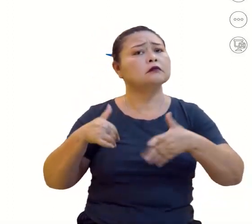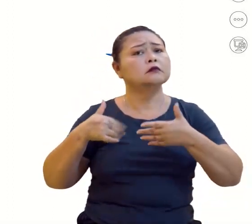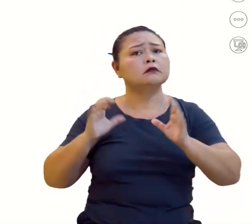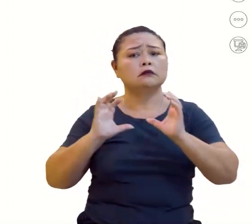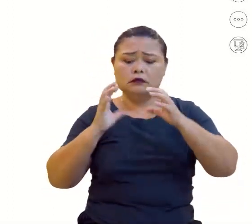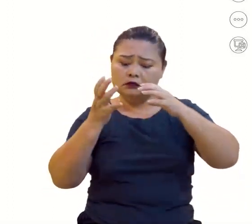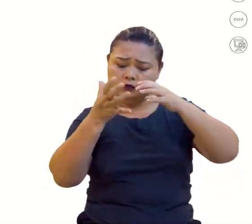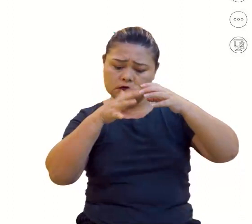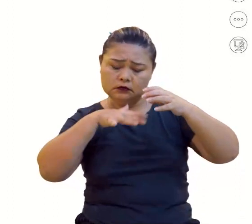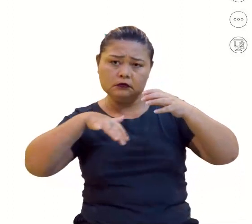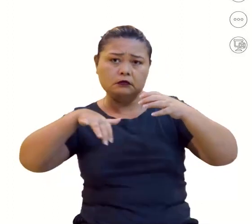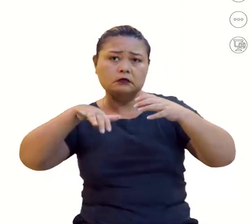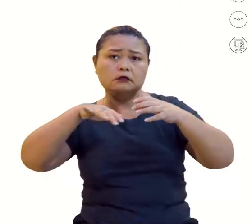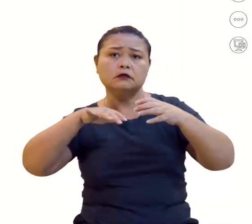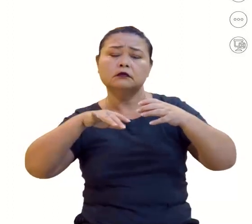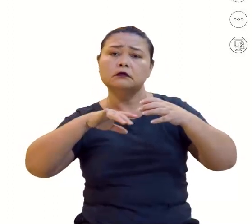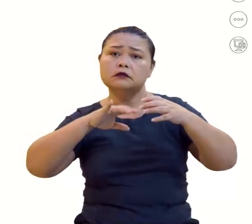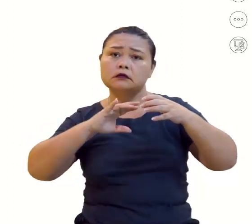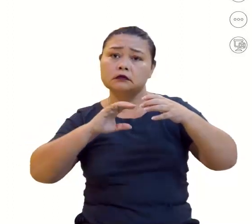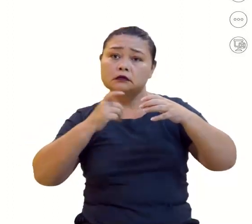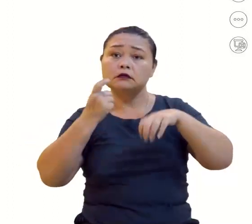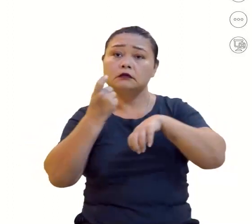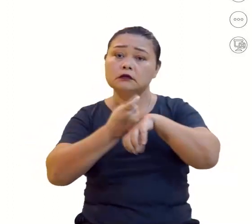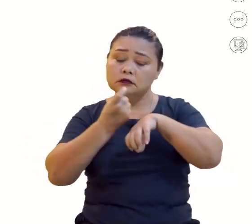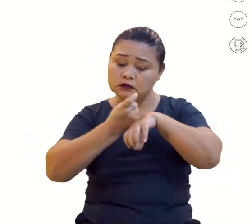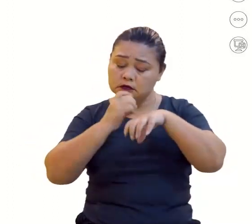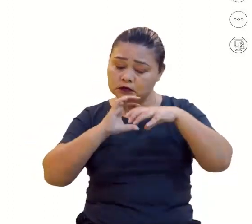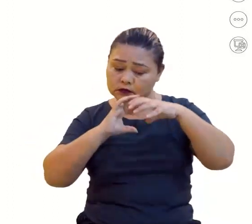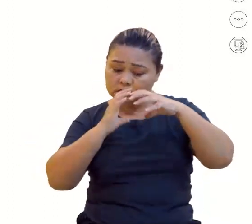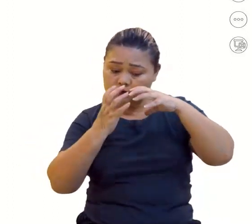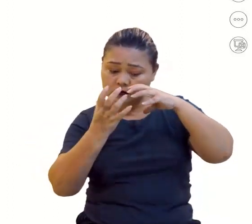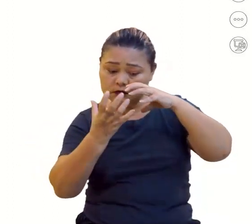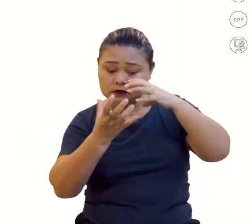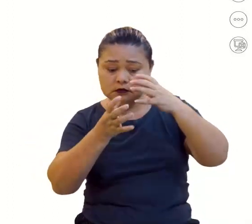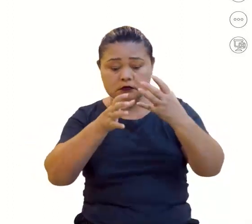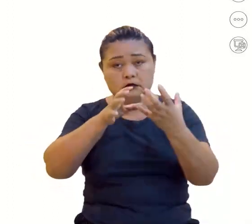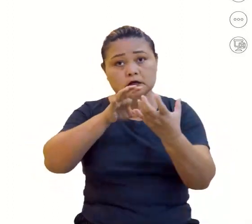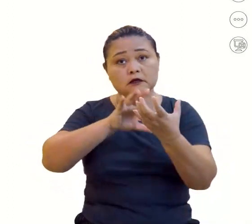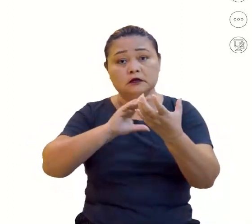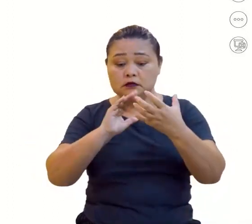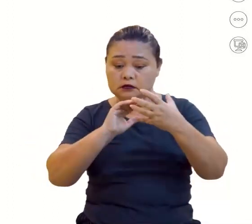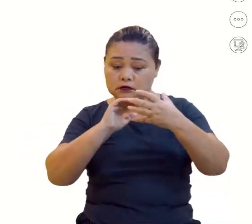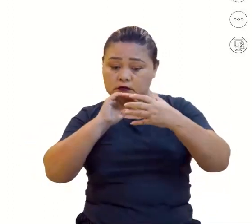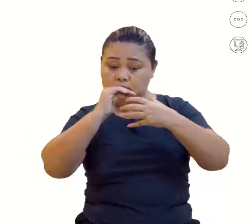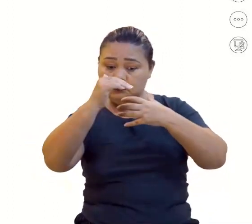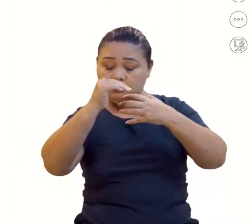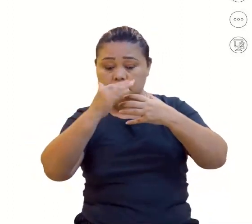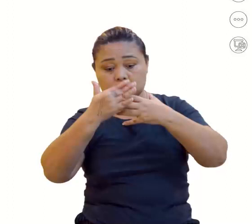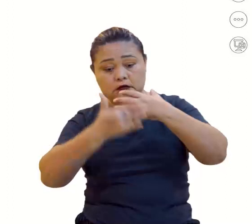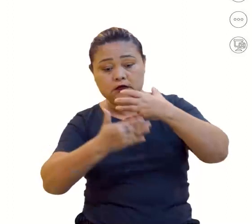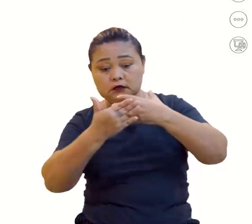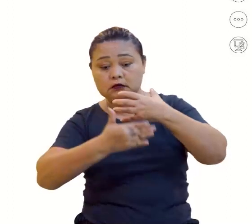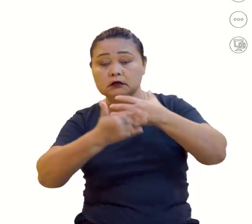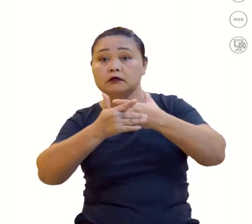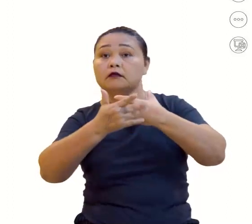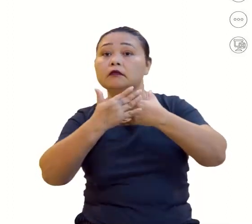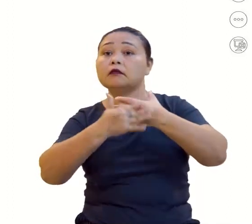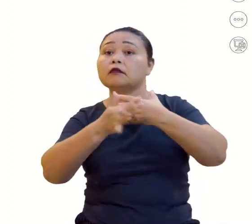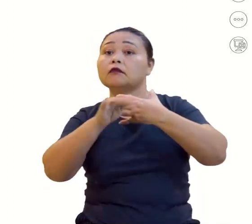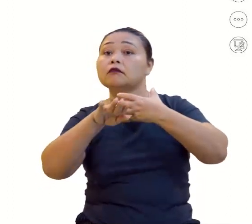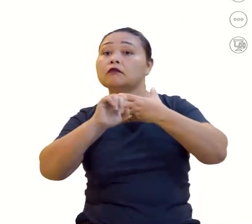esfera. Uma esfera é um sólido espacial que não tem vértices, não tem face, não tem... Isso nós